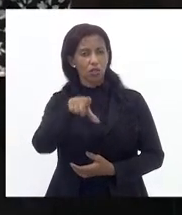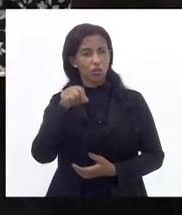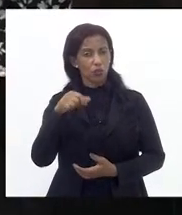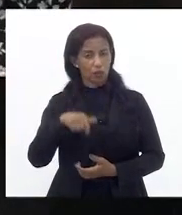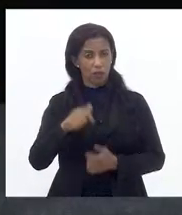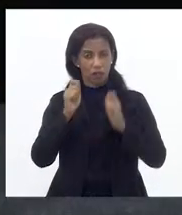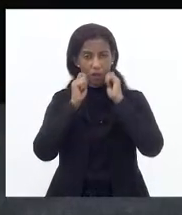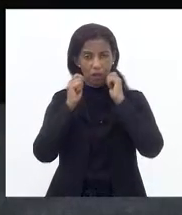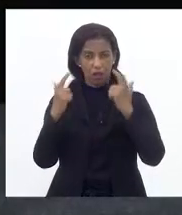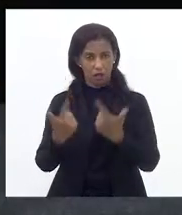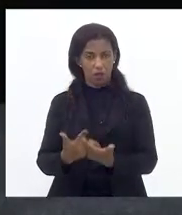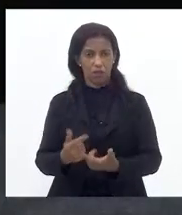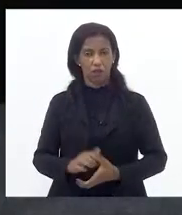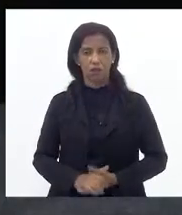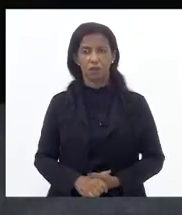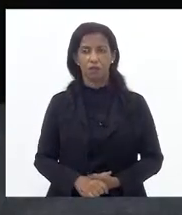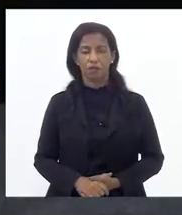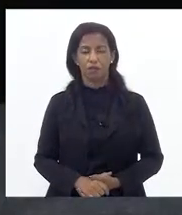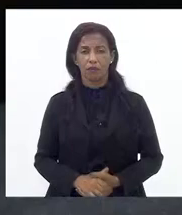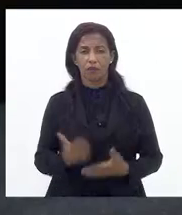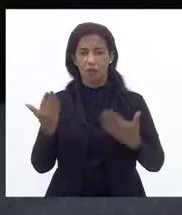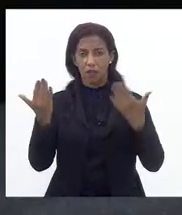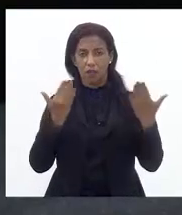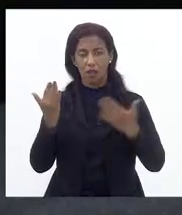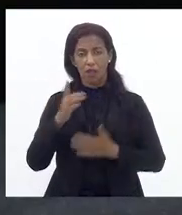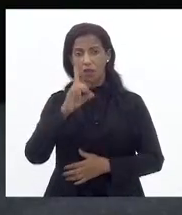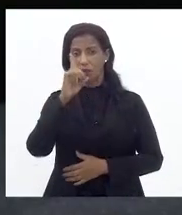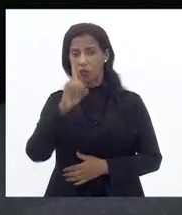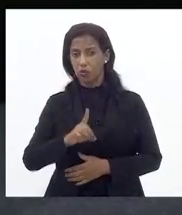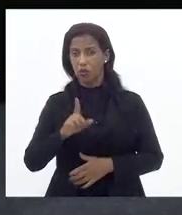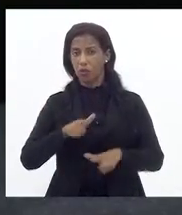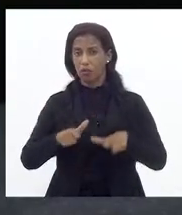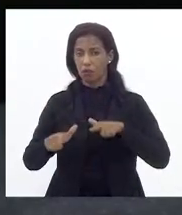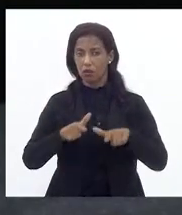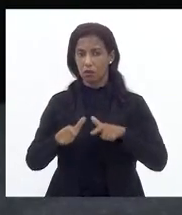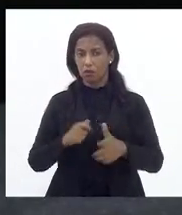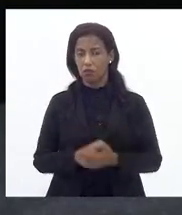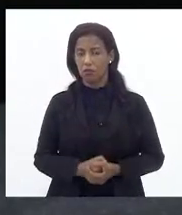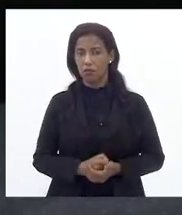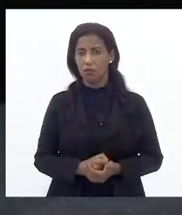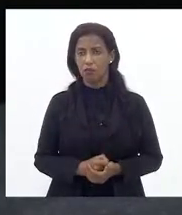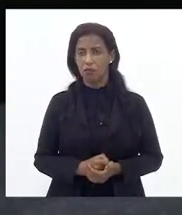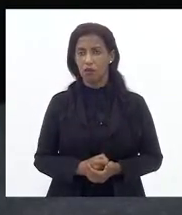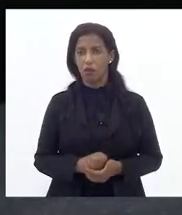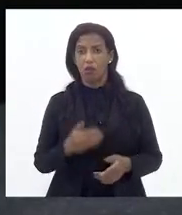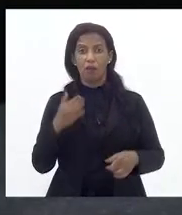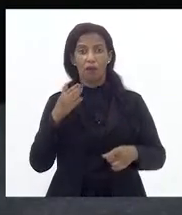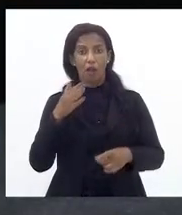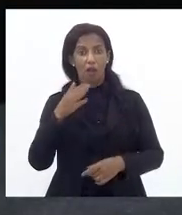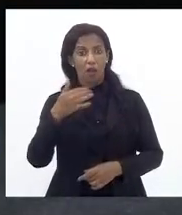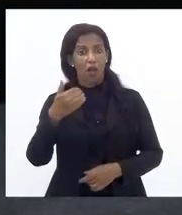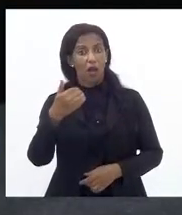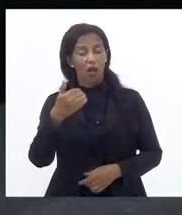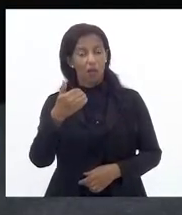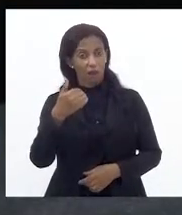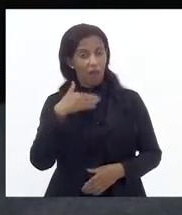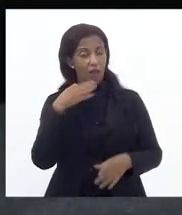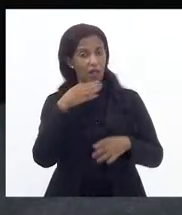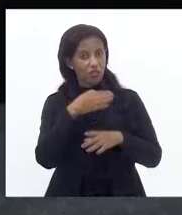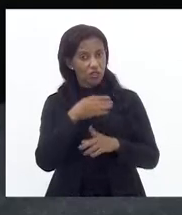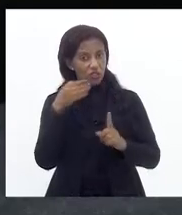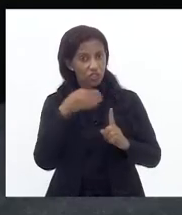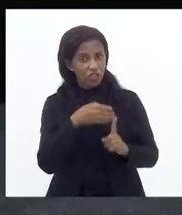casa por essa casa em relação aos direitos dos Servidores afetará ao policial civil sim